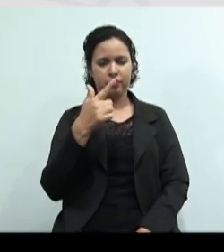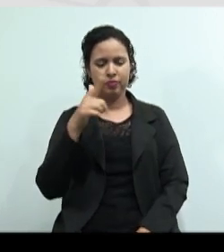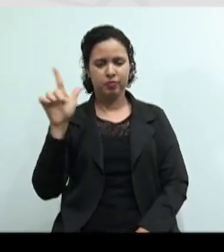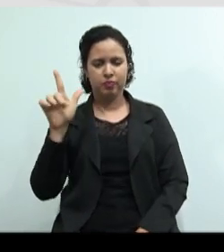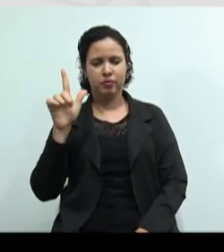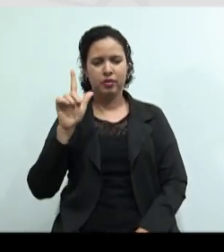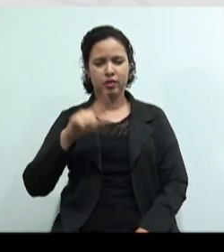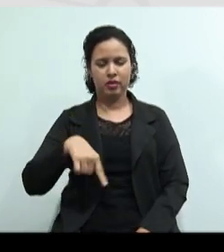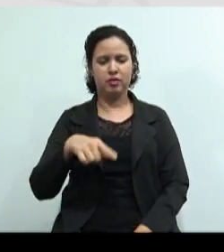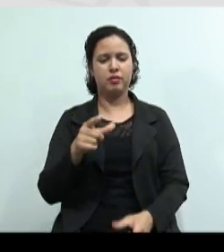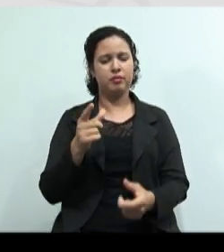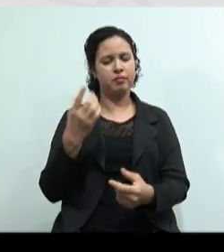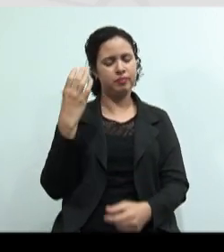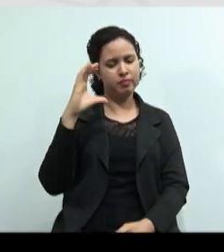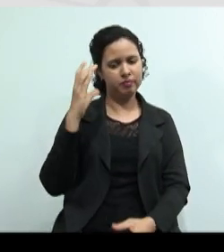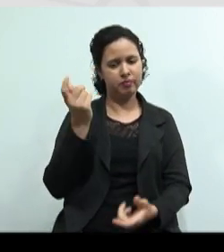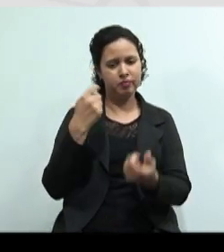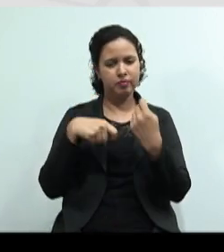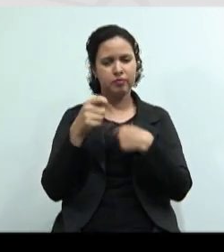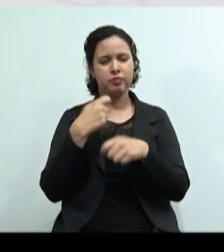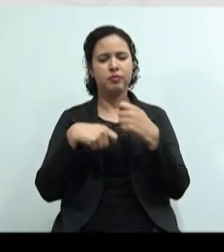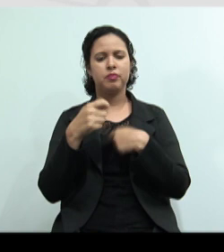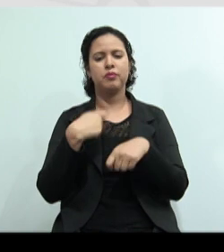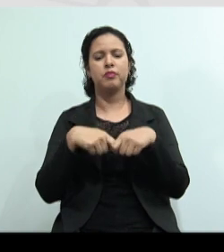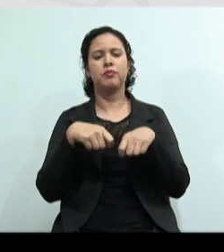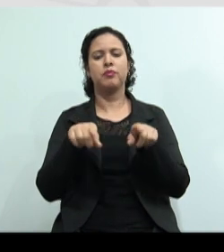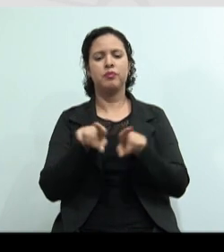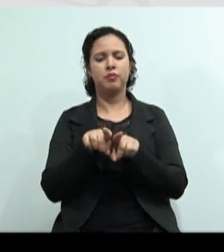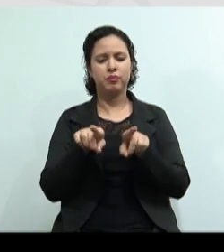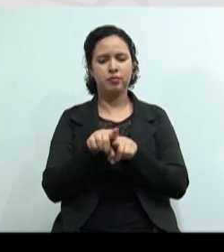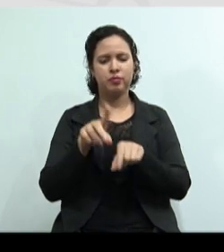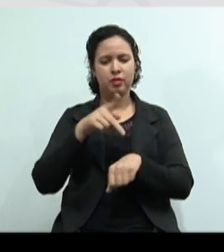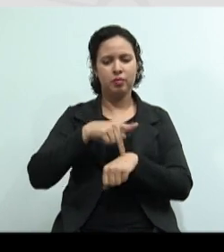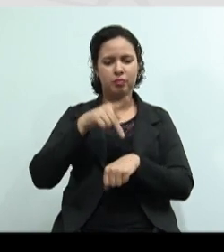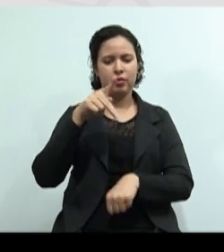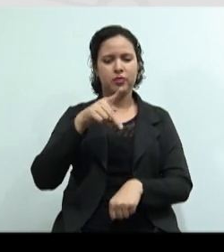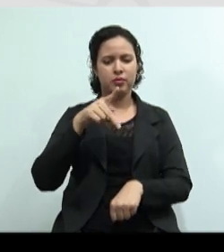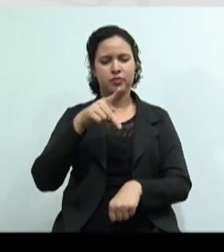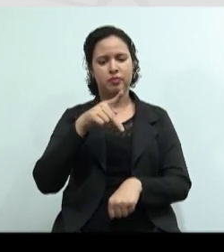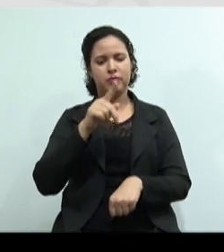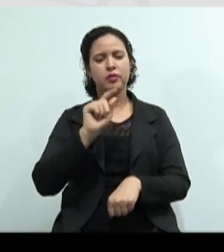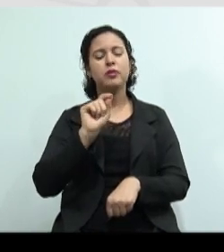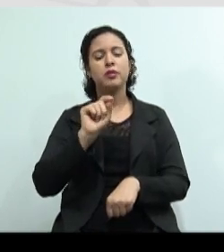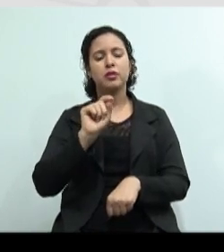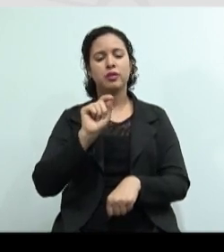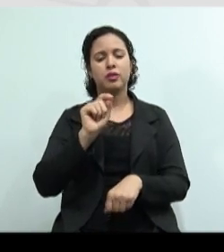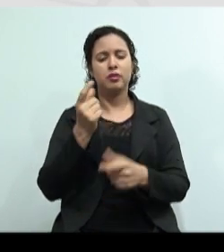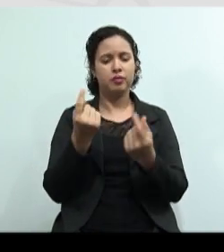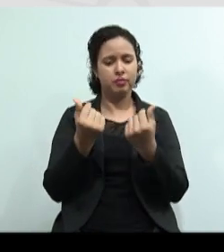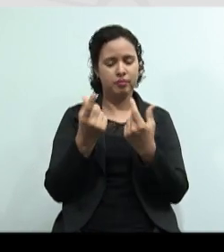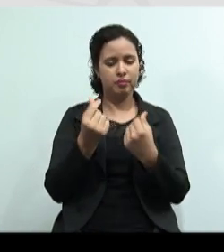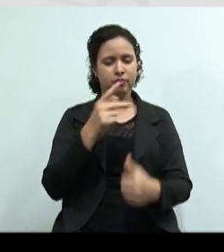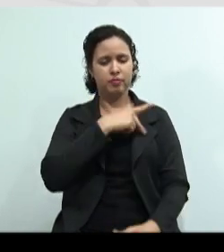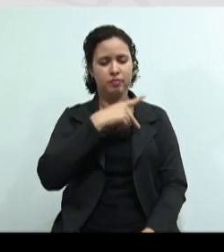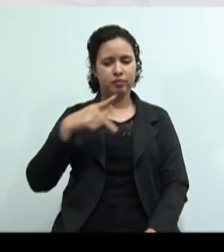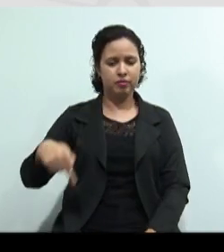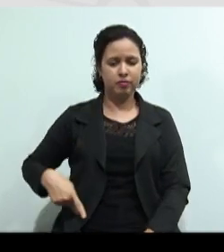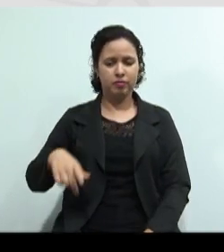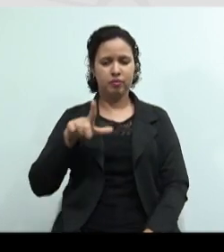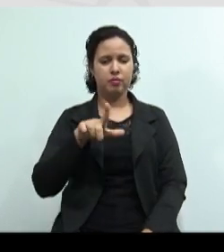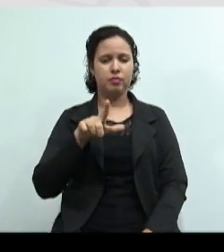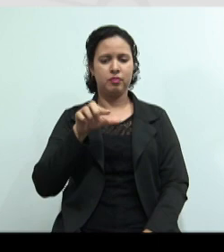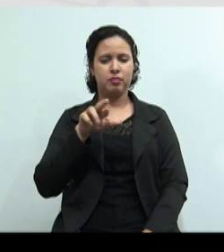Contábeis, especialização em Contabilidade Pública e LRF e em Metodologia do Ensino Superior e tenho mestrado